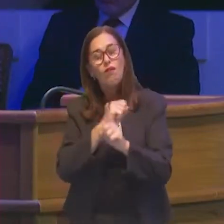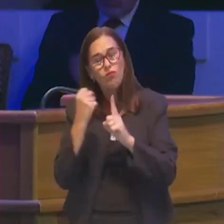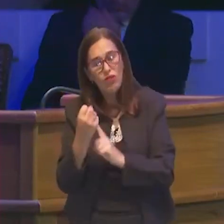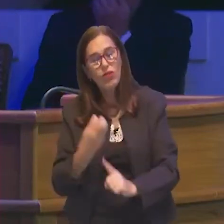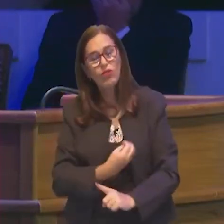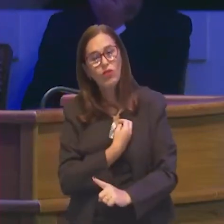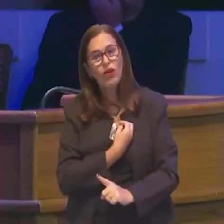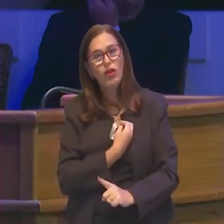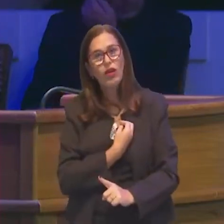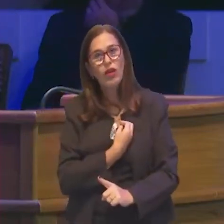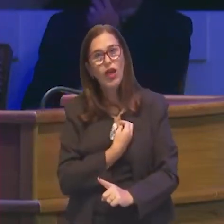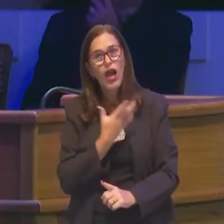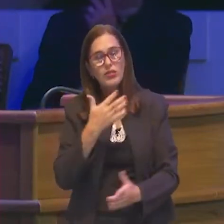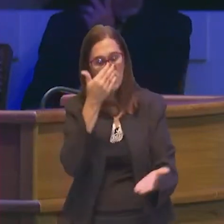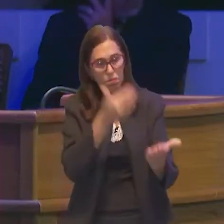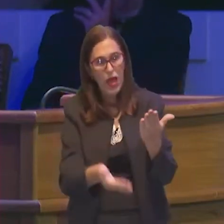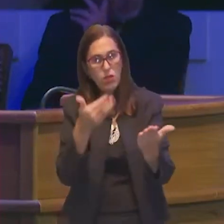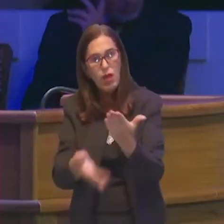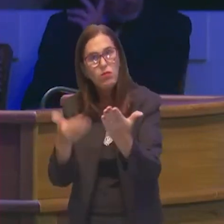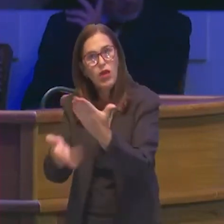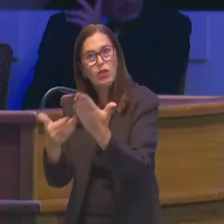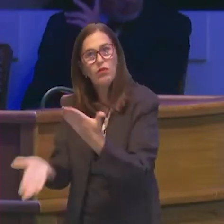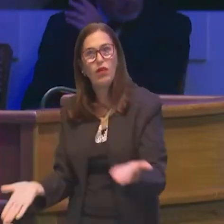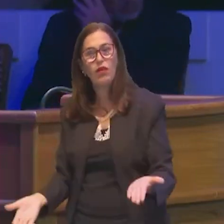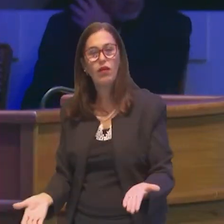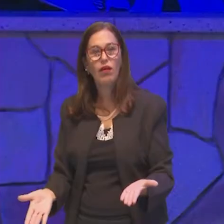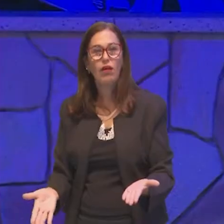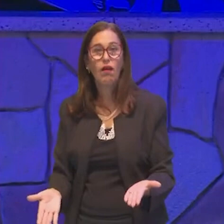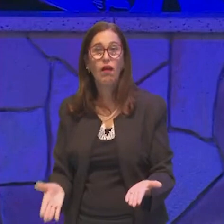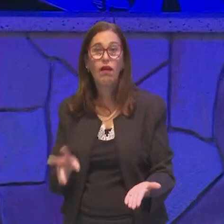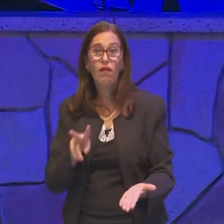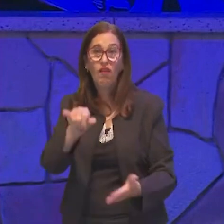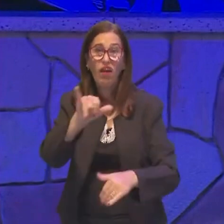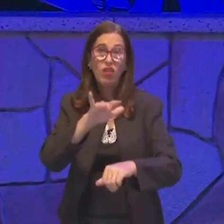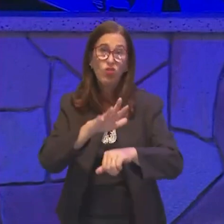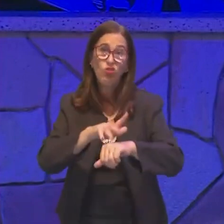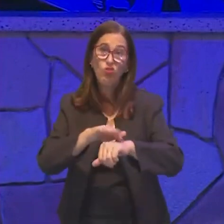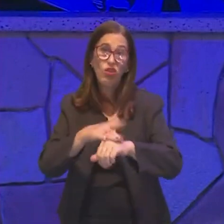estamos perdendo. E aí vai adoecer.